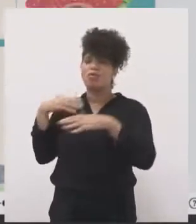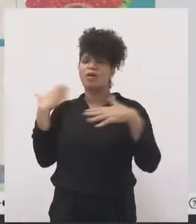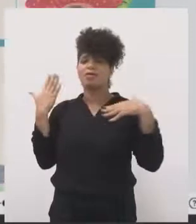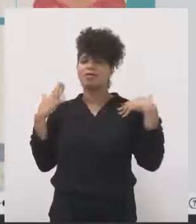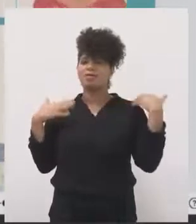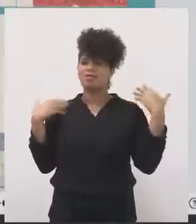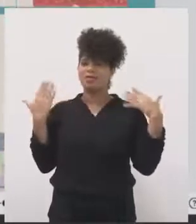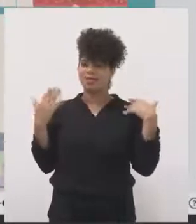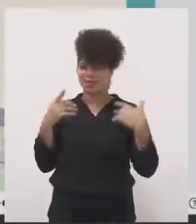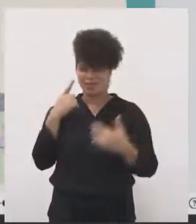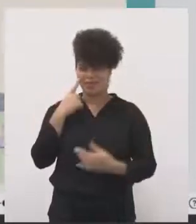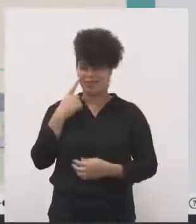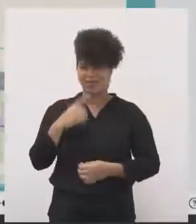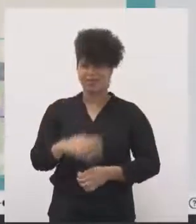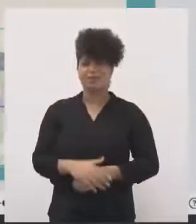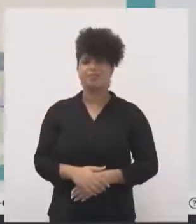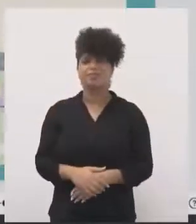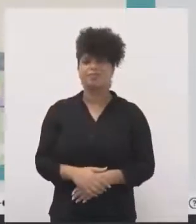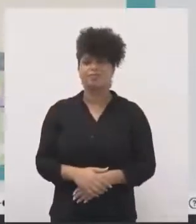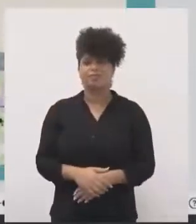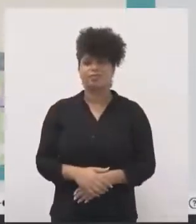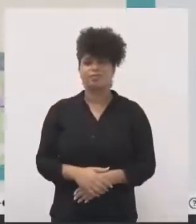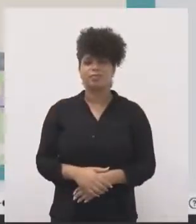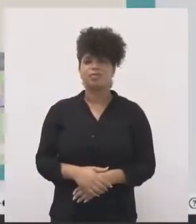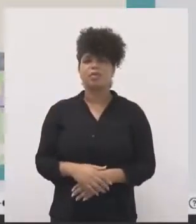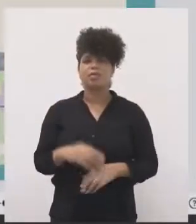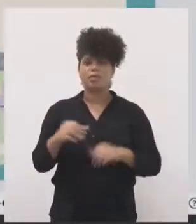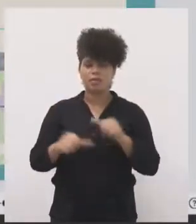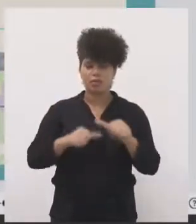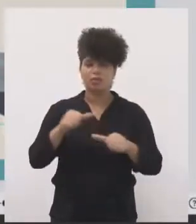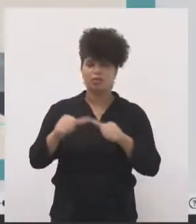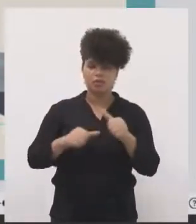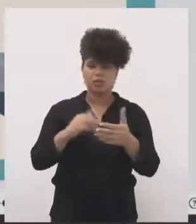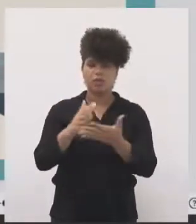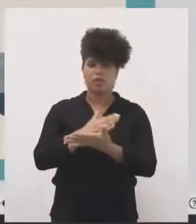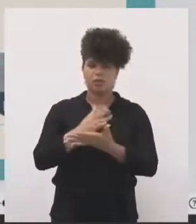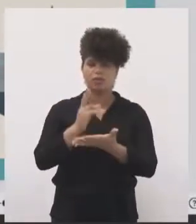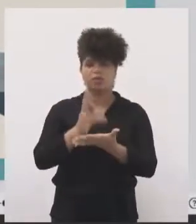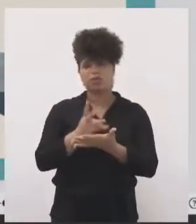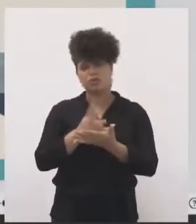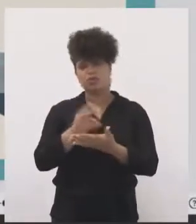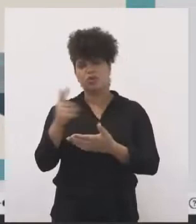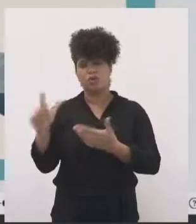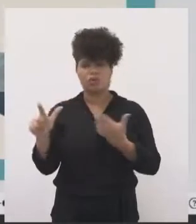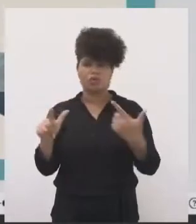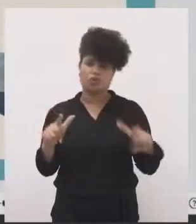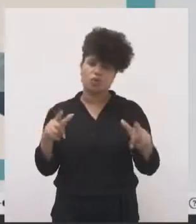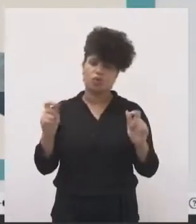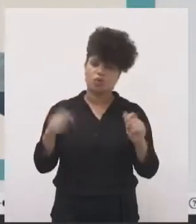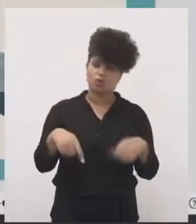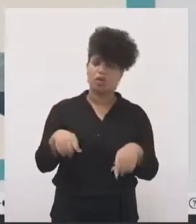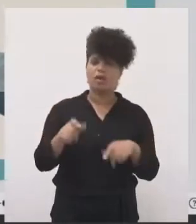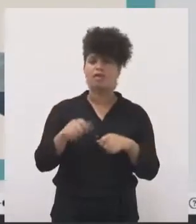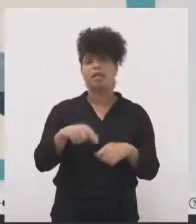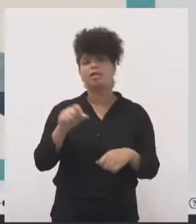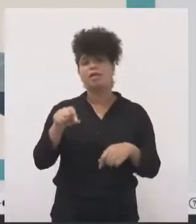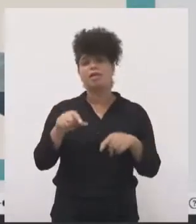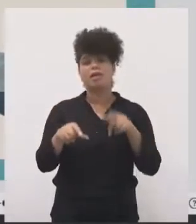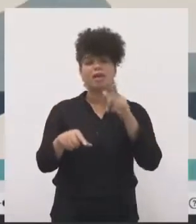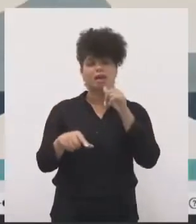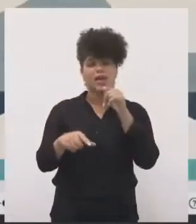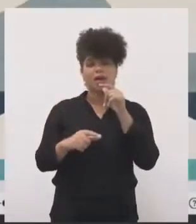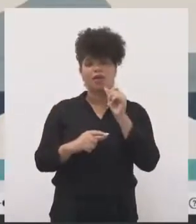trocando os meus elementos, tirando os bichinhos que eu quero manter, colocando outros. Posso colocar uma cachoeira aqui,